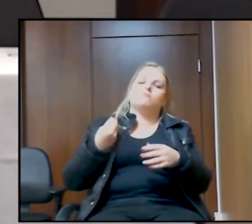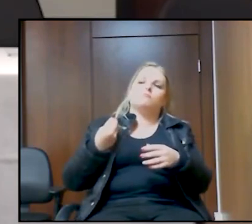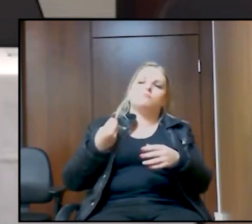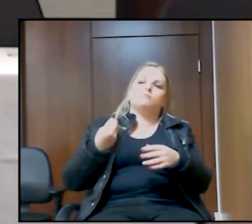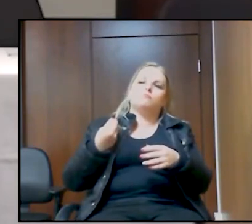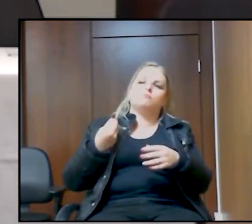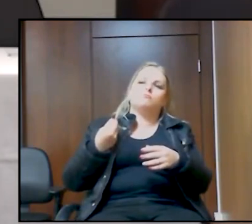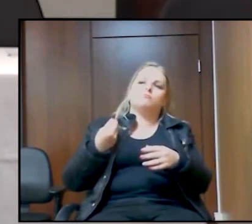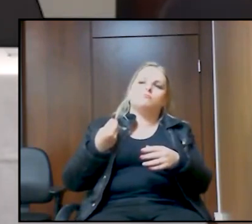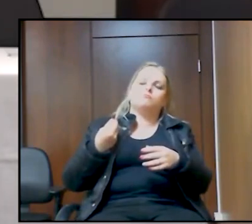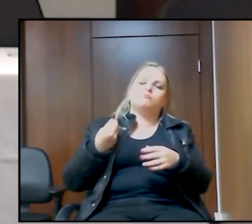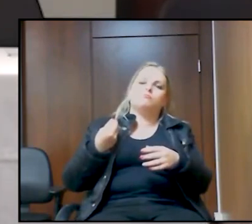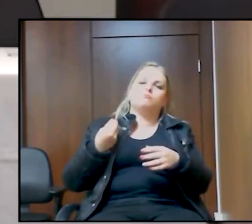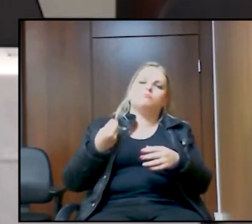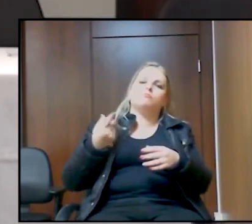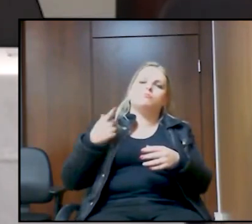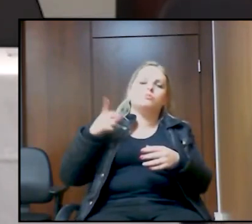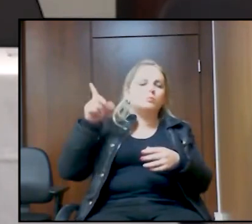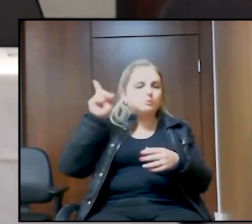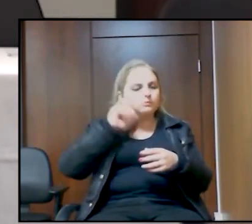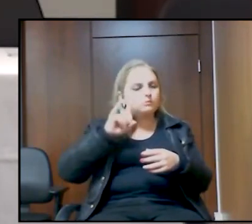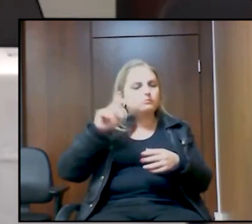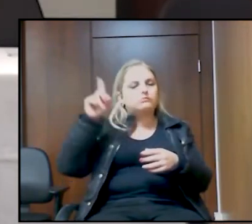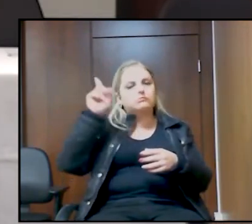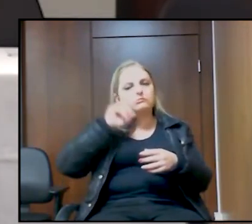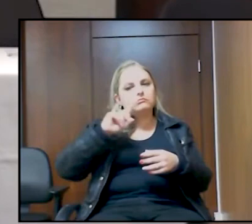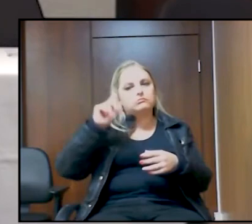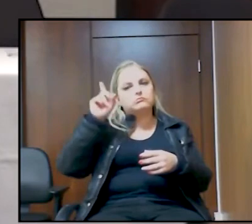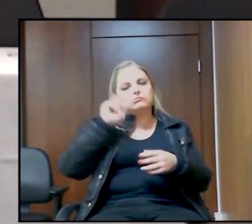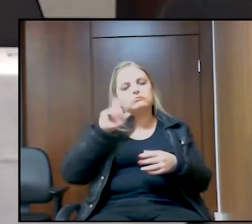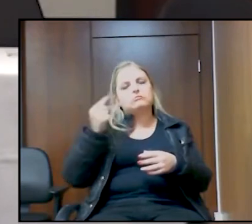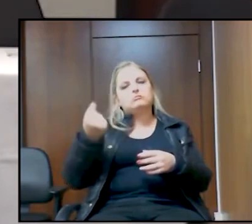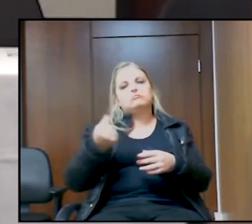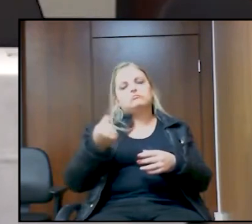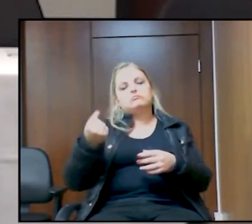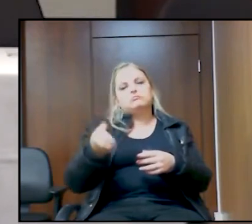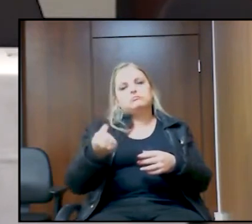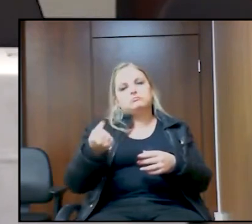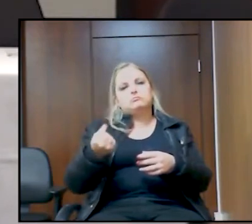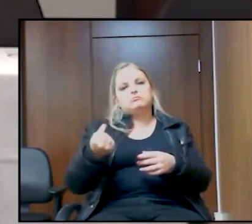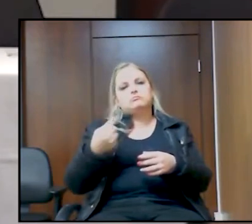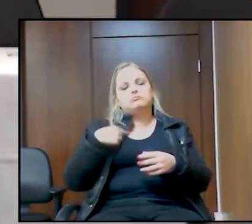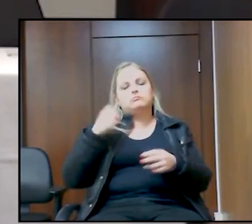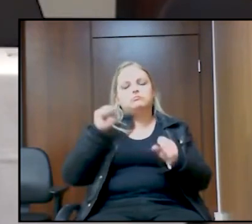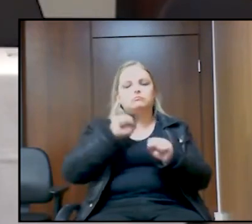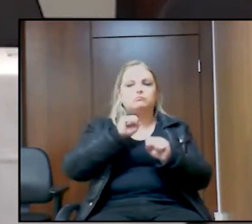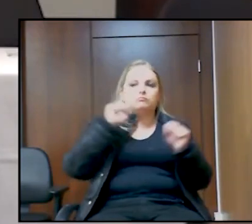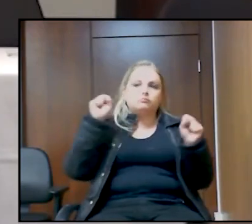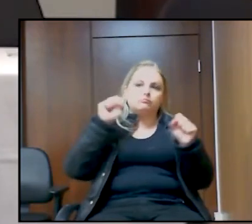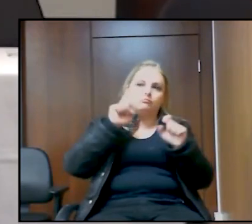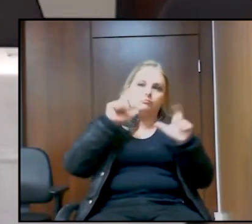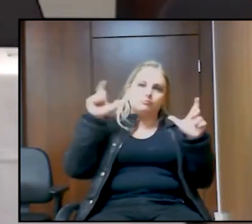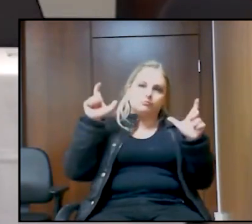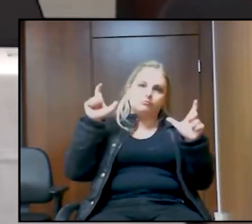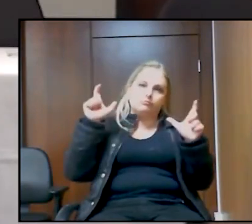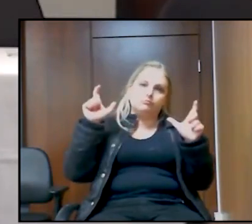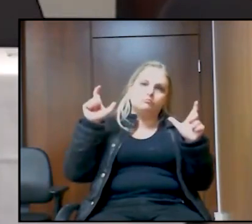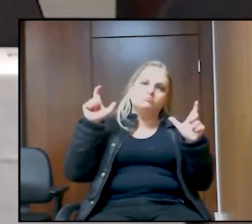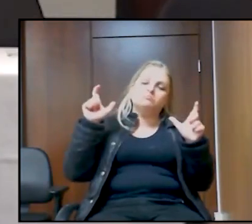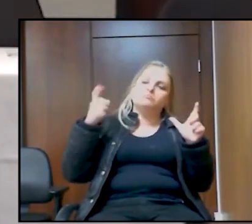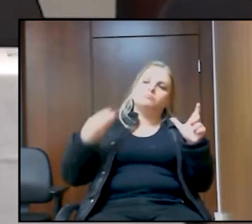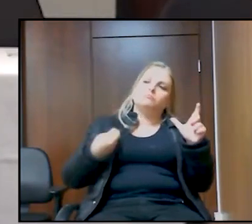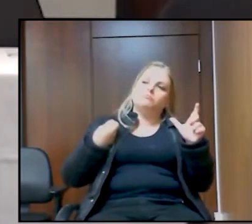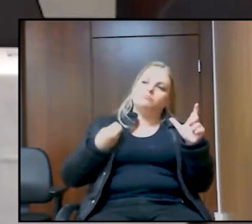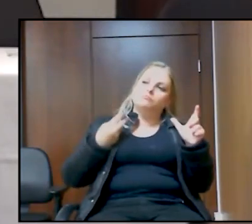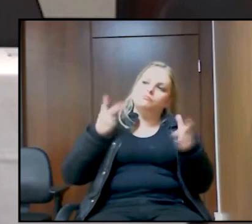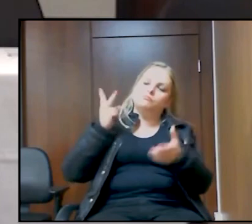absolutamente de uma rotina totalitária, né? Que é acordar para o resto da vida